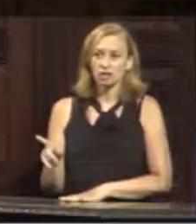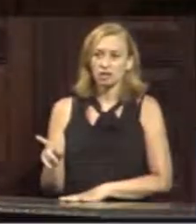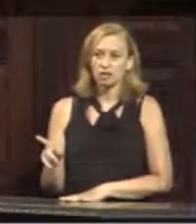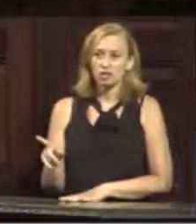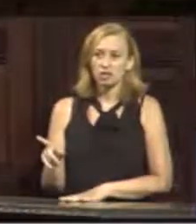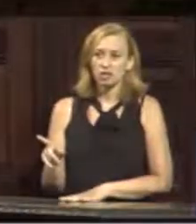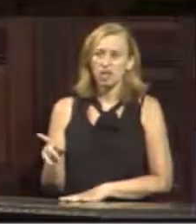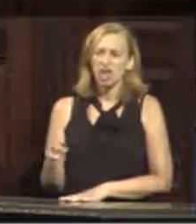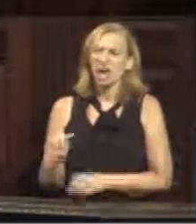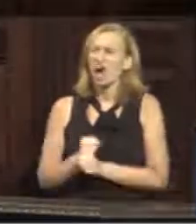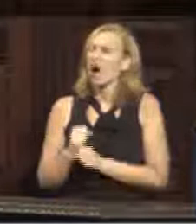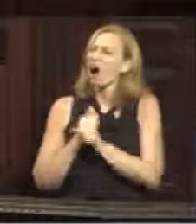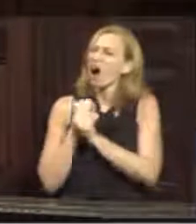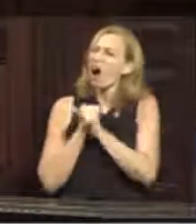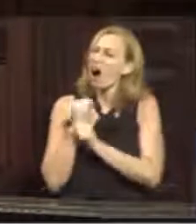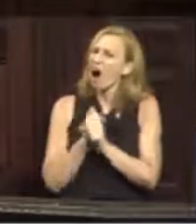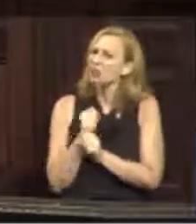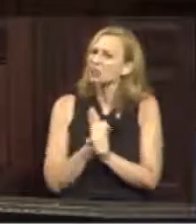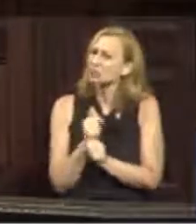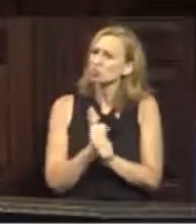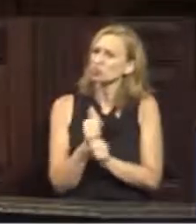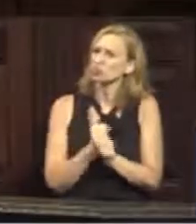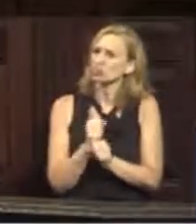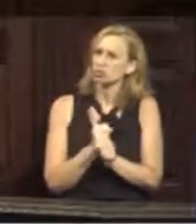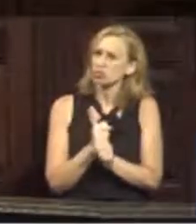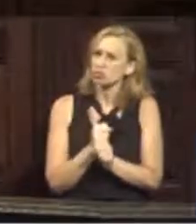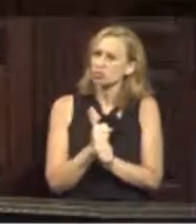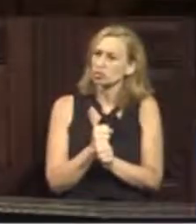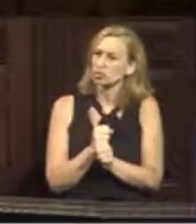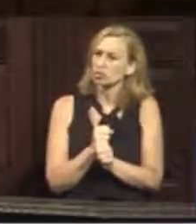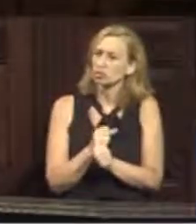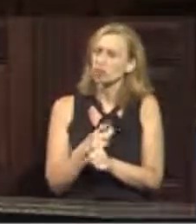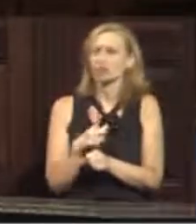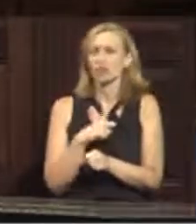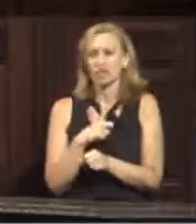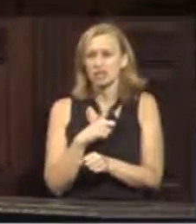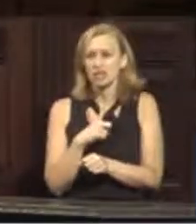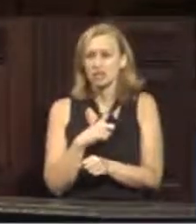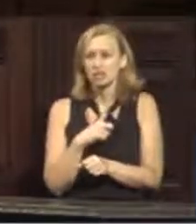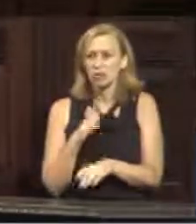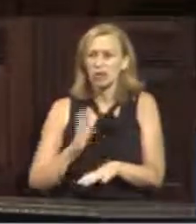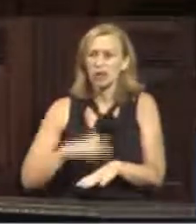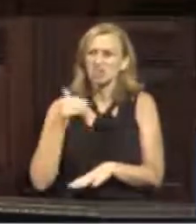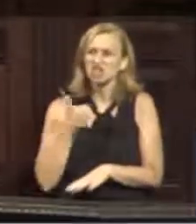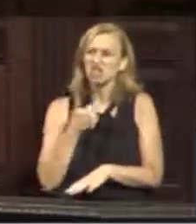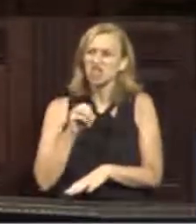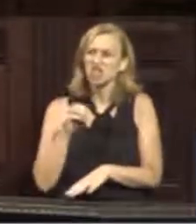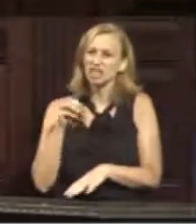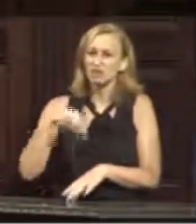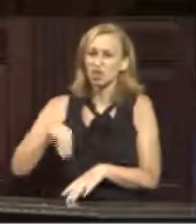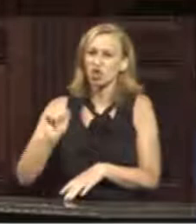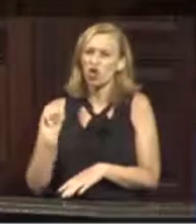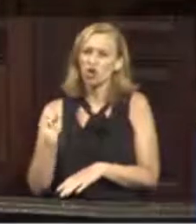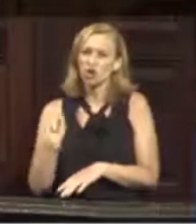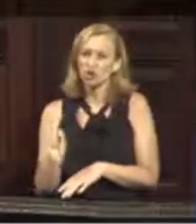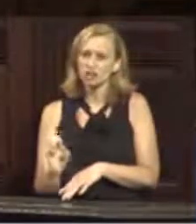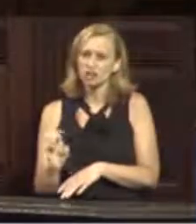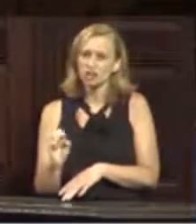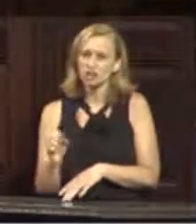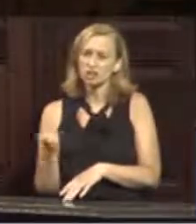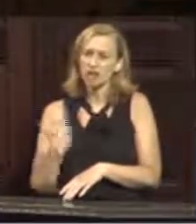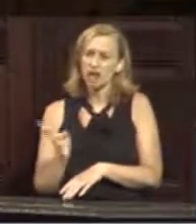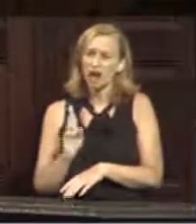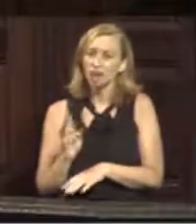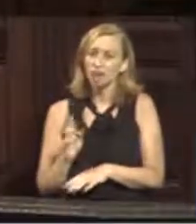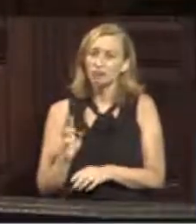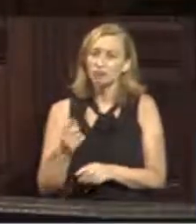há muitos anos, deputado Osório, nós perdíamos mais de 10 bilhões de reais